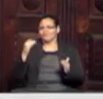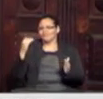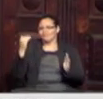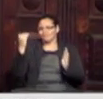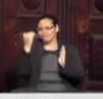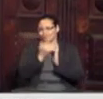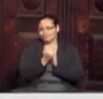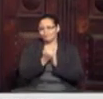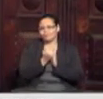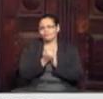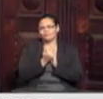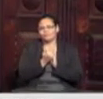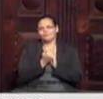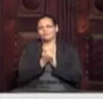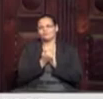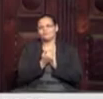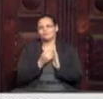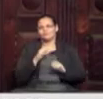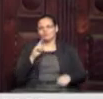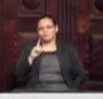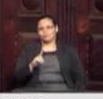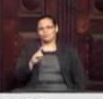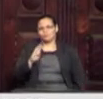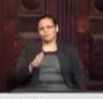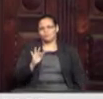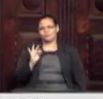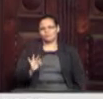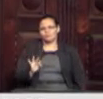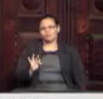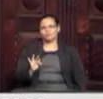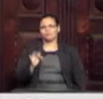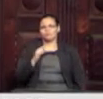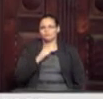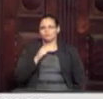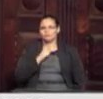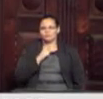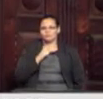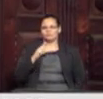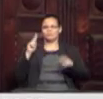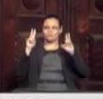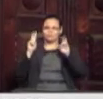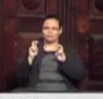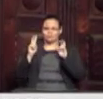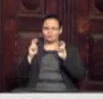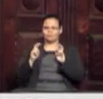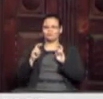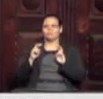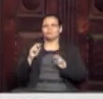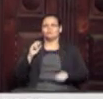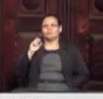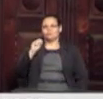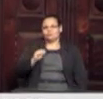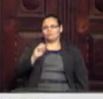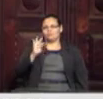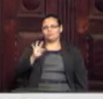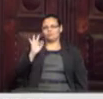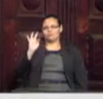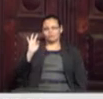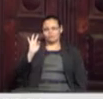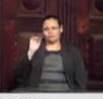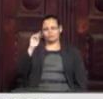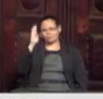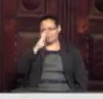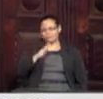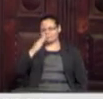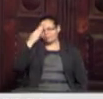fundamental adpfs que está em tramitação em pauta no supremo tribunal federal do